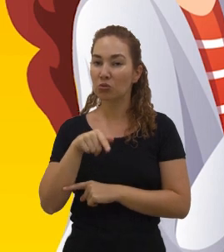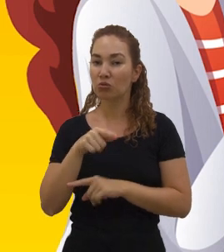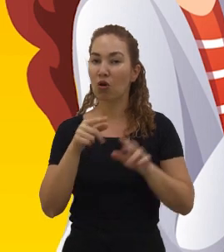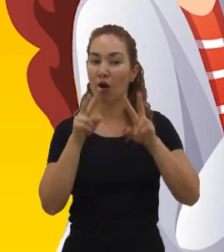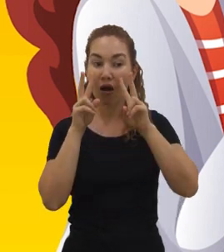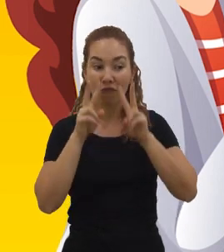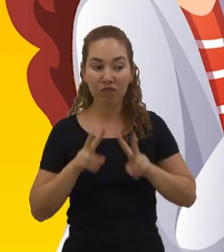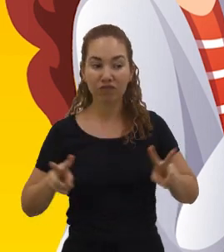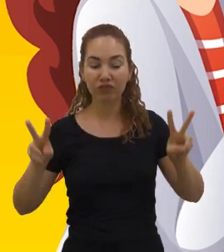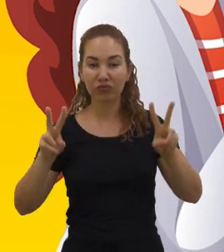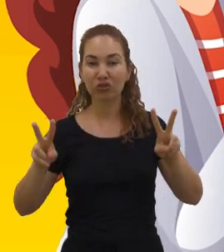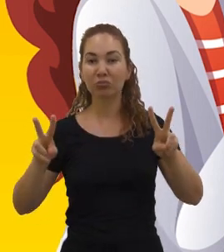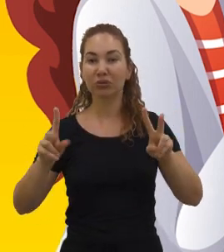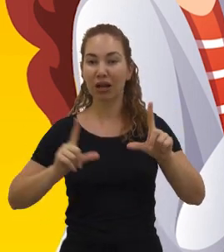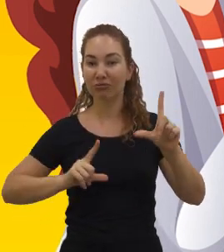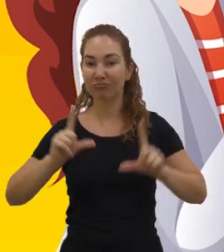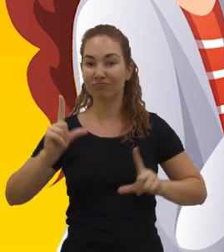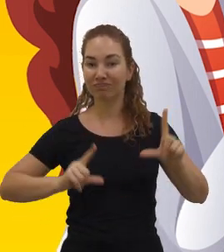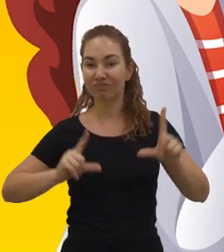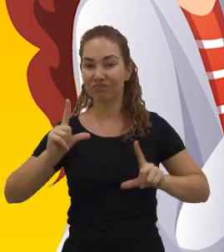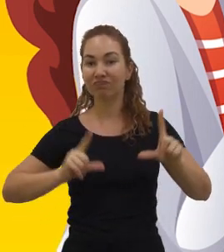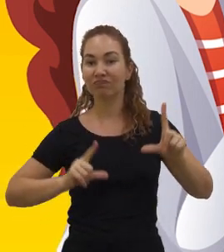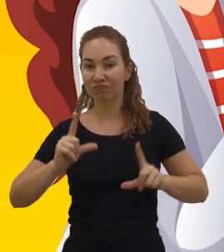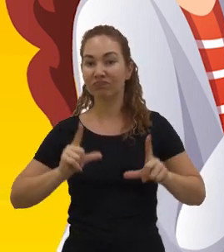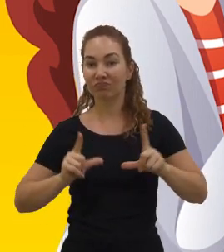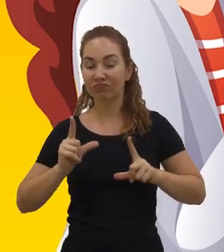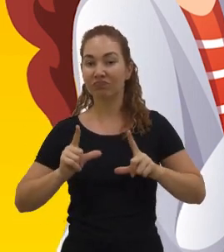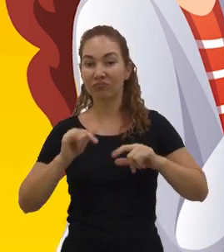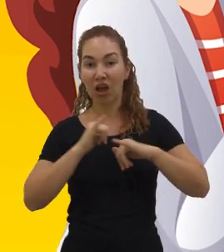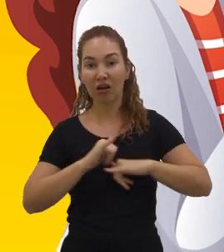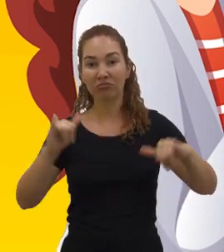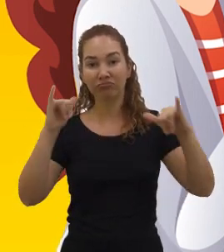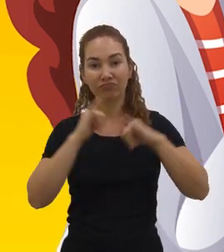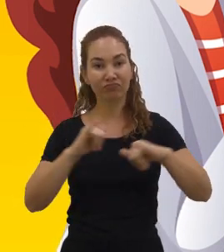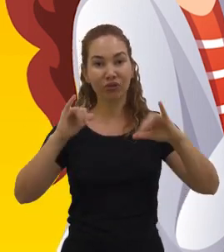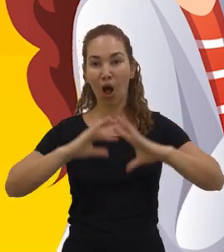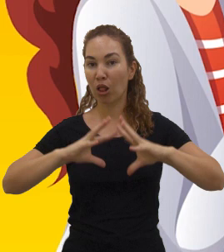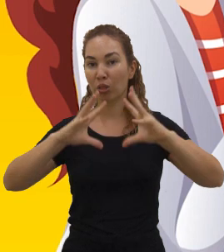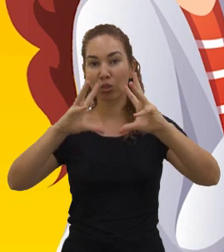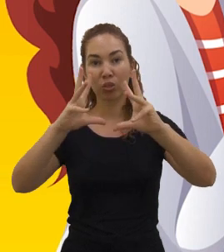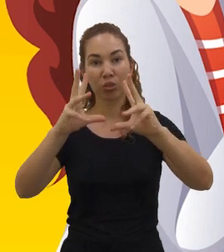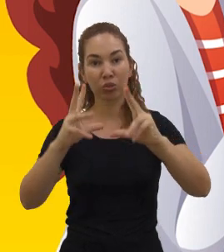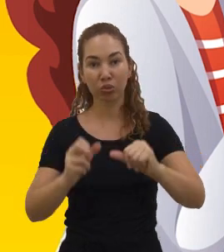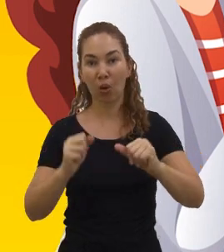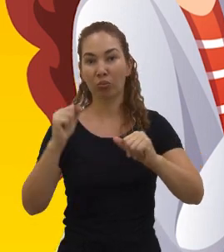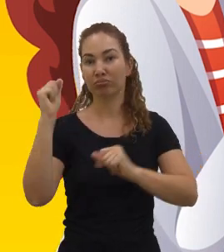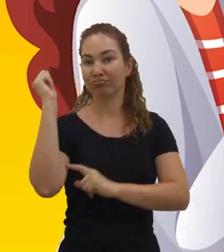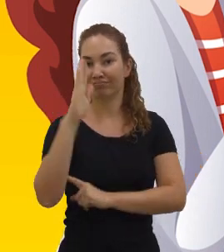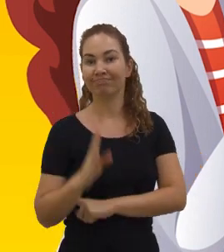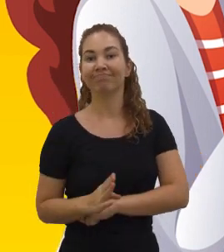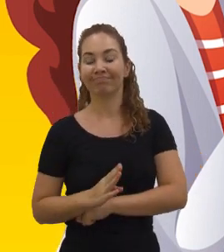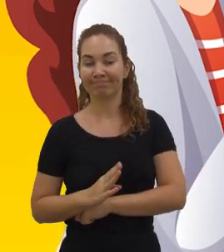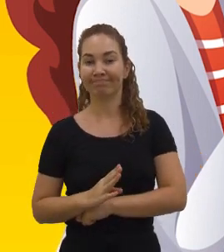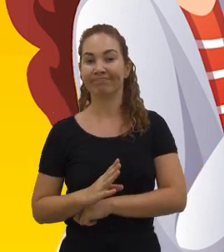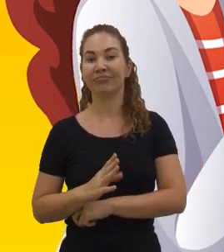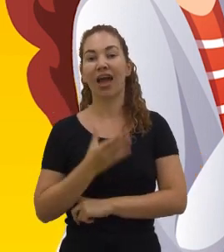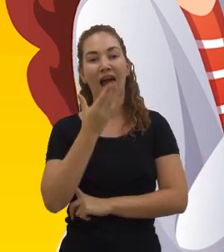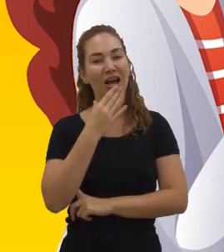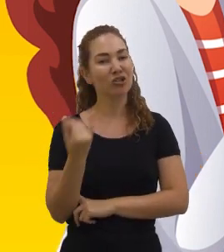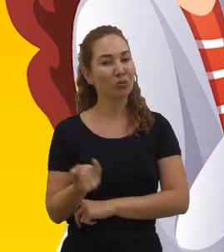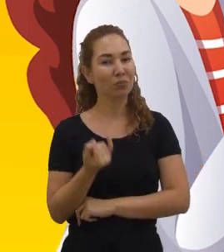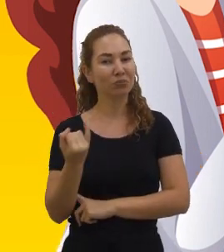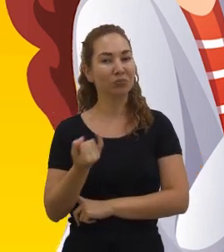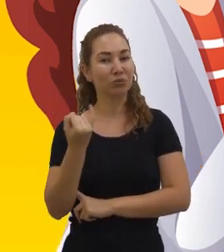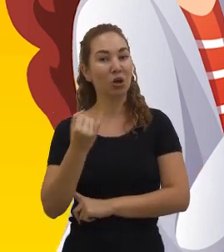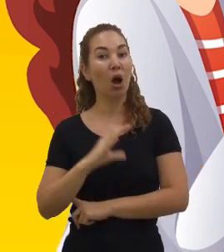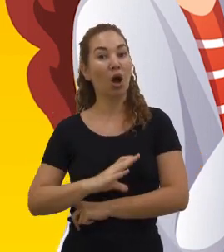visibilidade do programa e trouxe essa pauta à tona, né, em rede nacional, e eu acho que foi super válido, foi